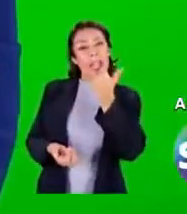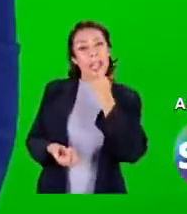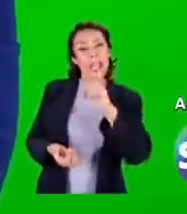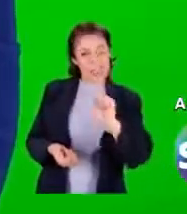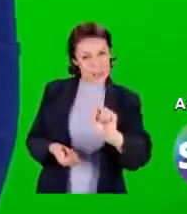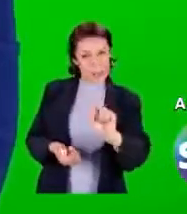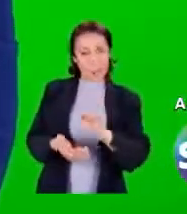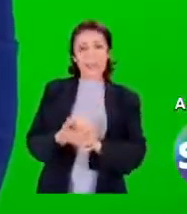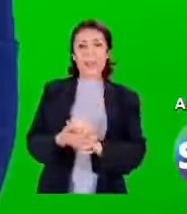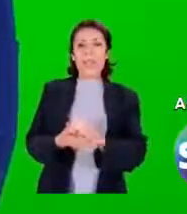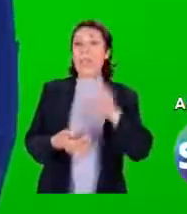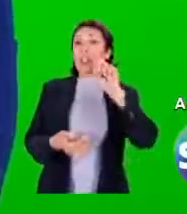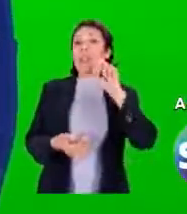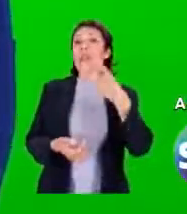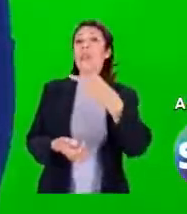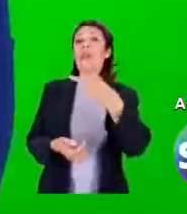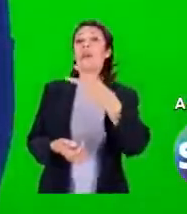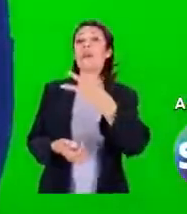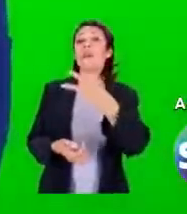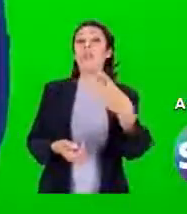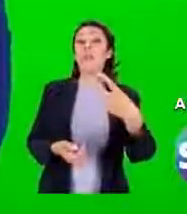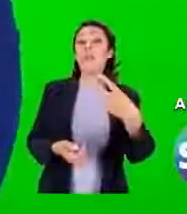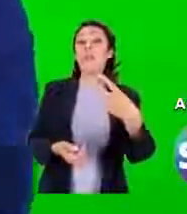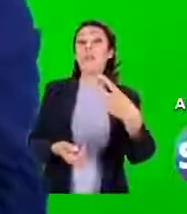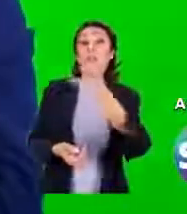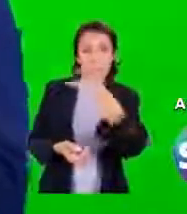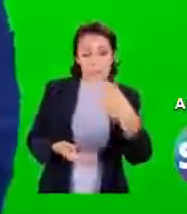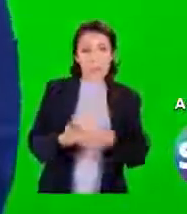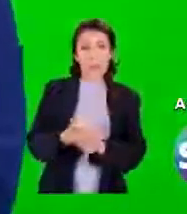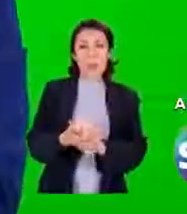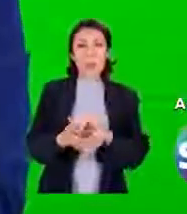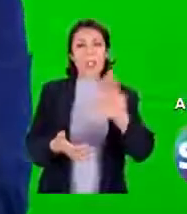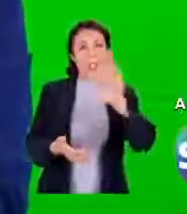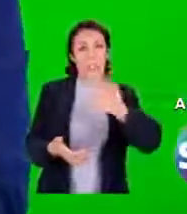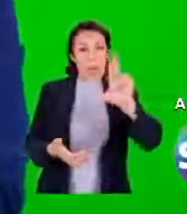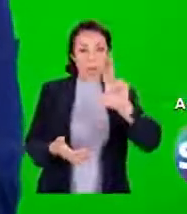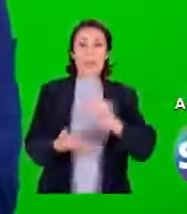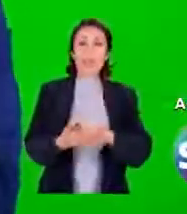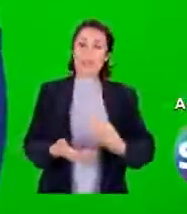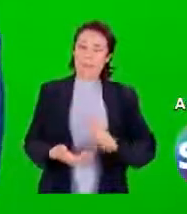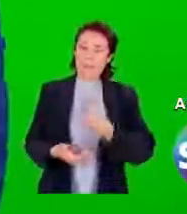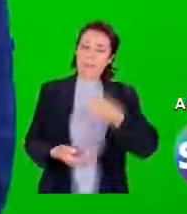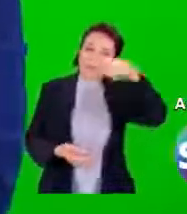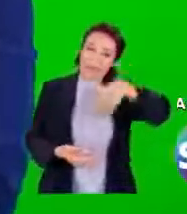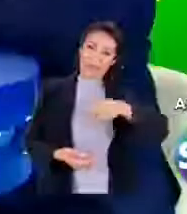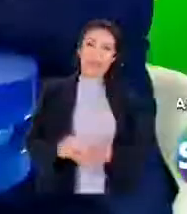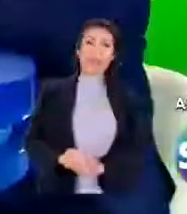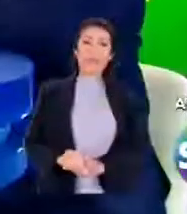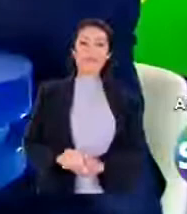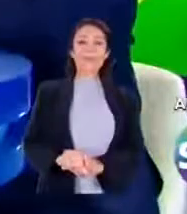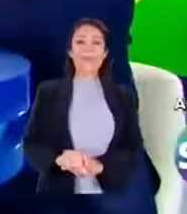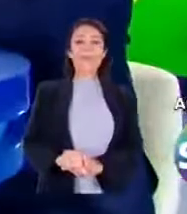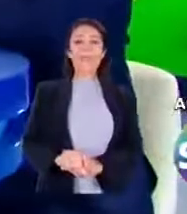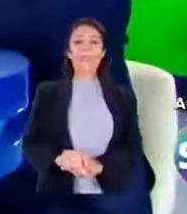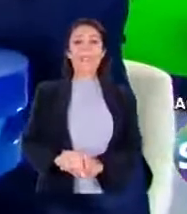no dia 22 é 22 que da feira o ex-presidente Lula vai estar presente aqui